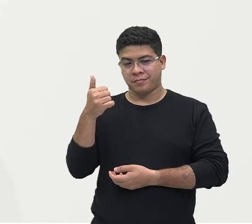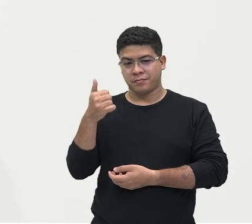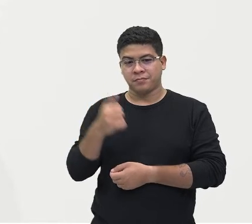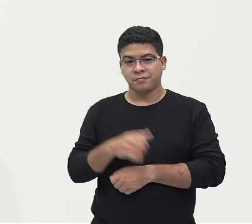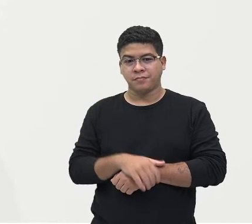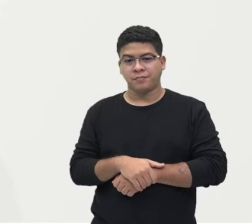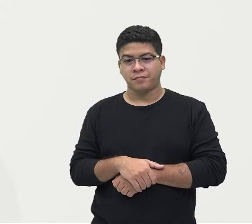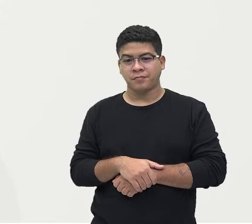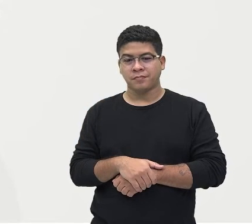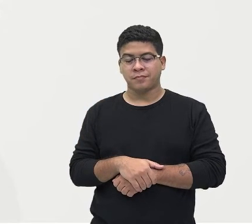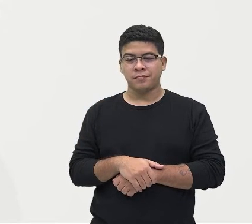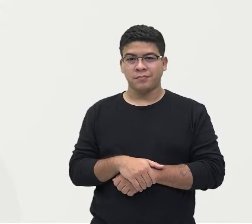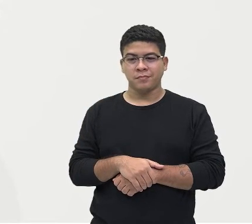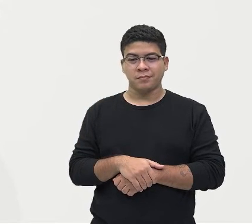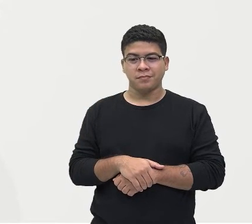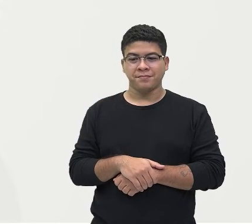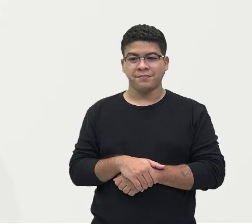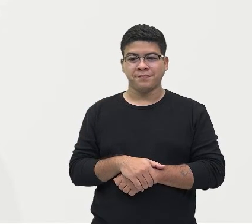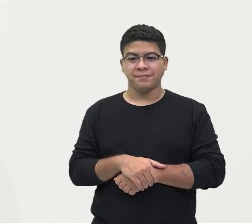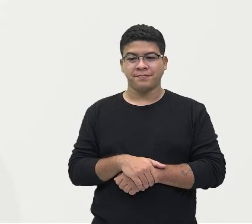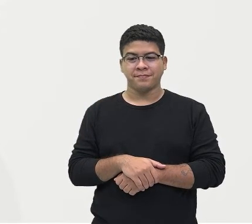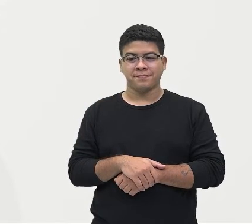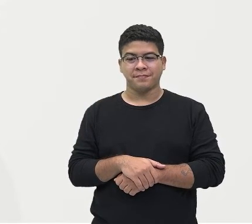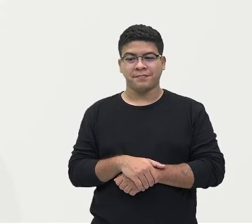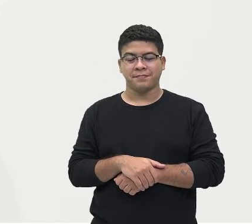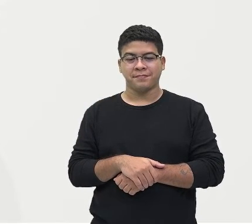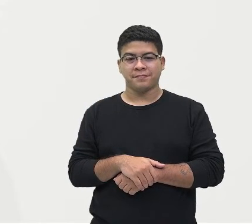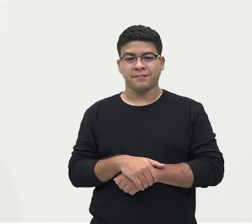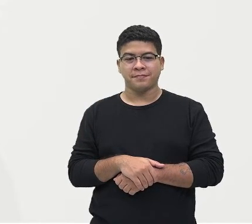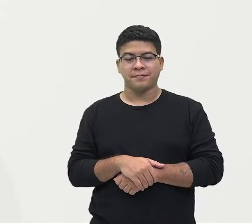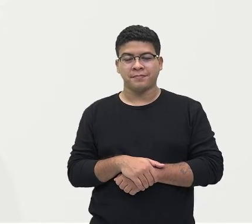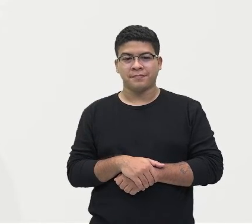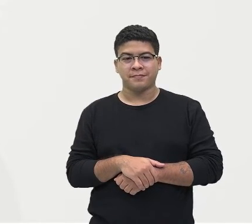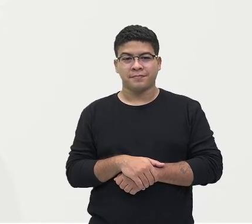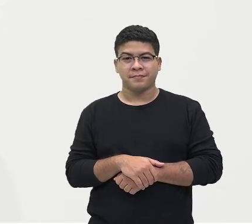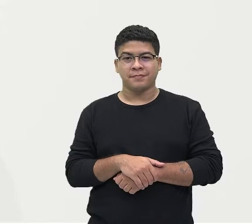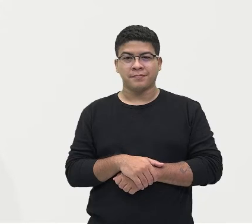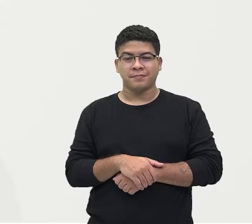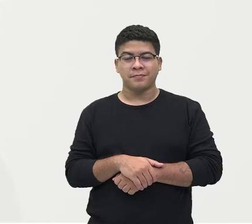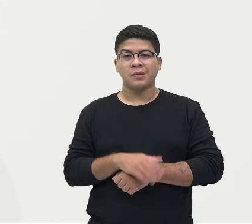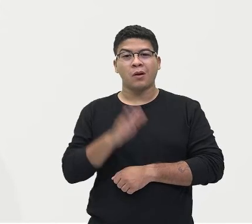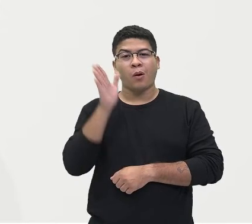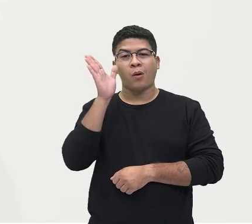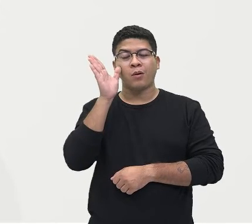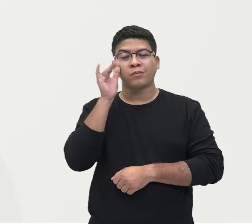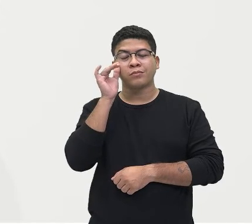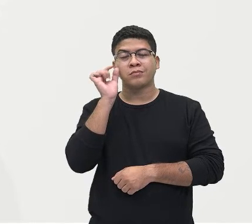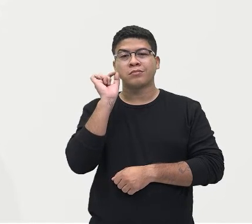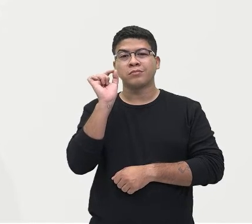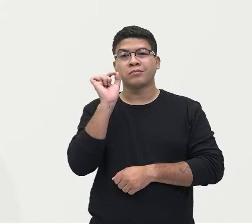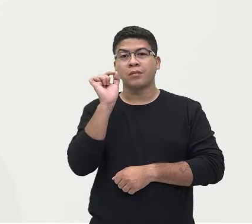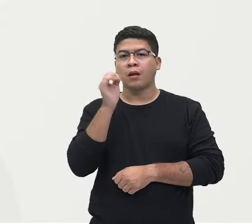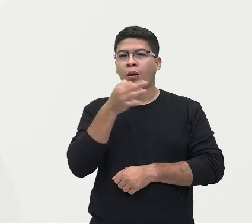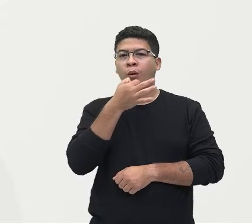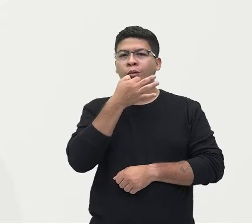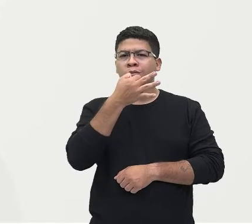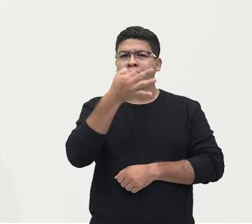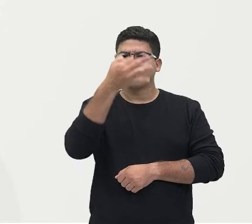tópico de Applications of Artificial Intelligence in Lifestyle, observe aqui que ele faz uma